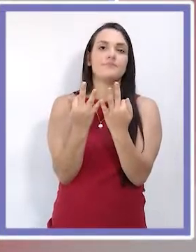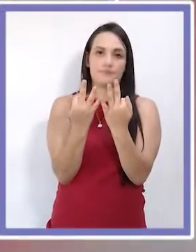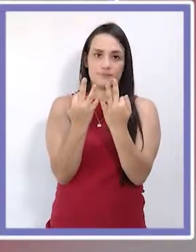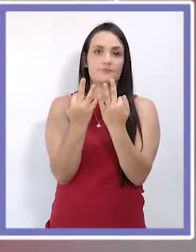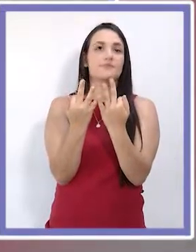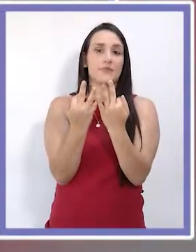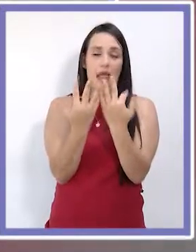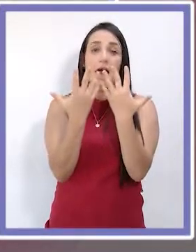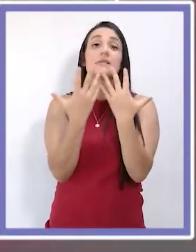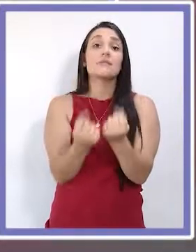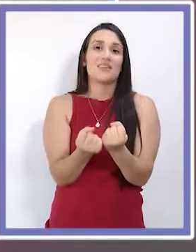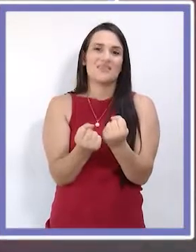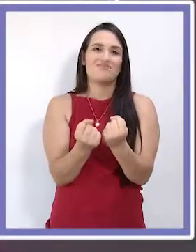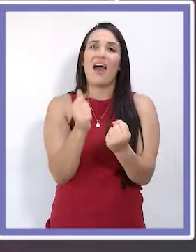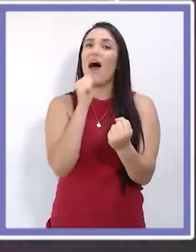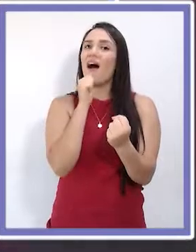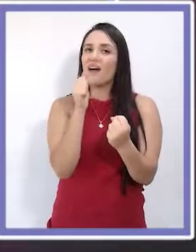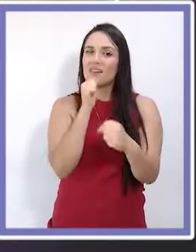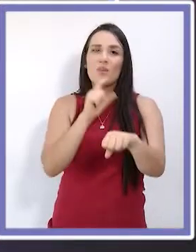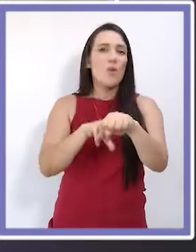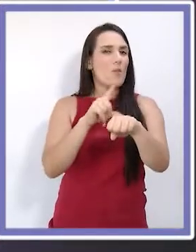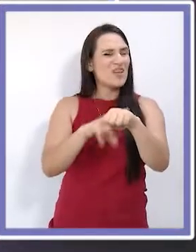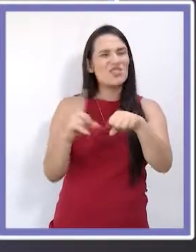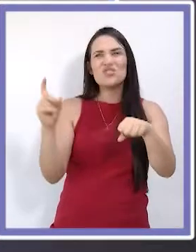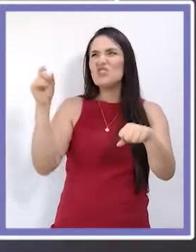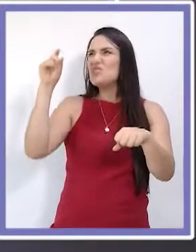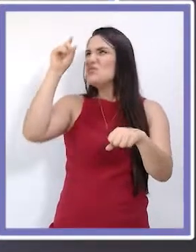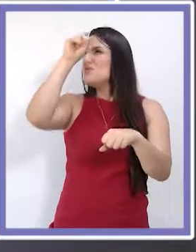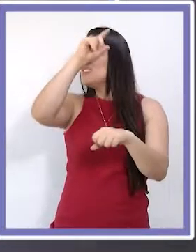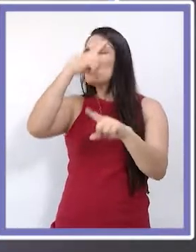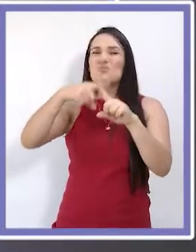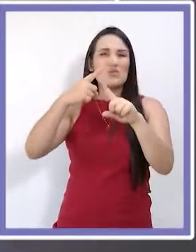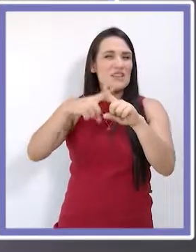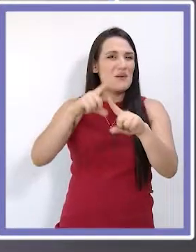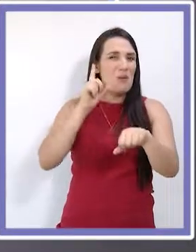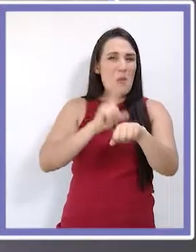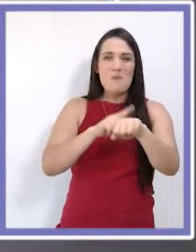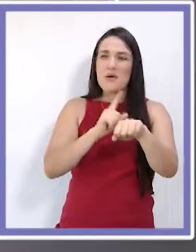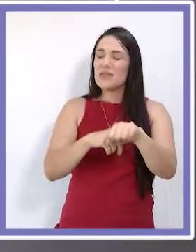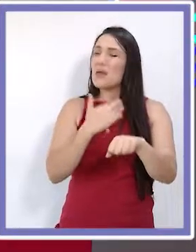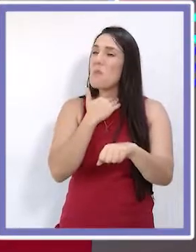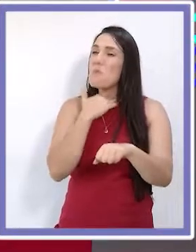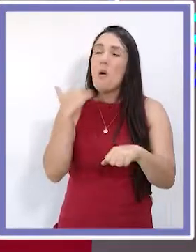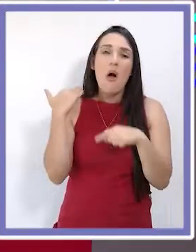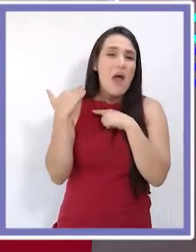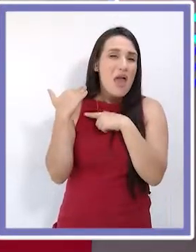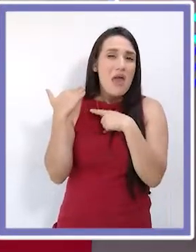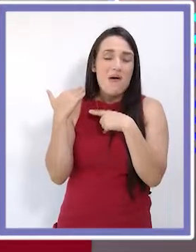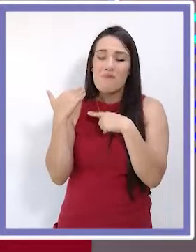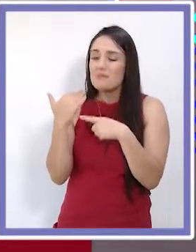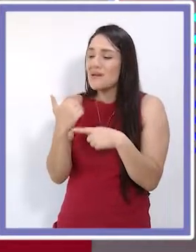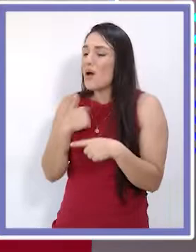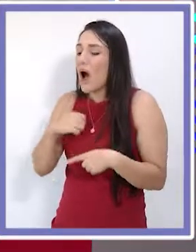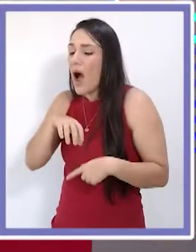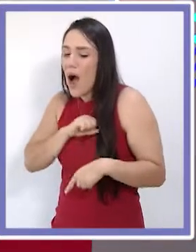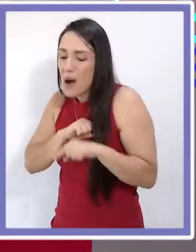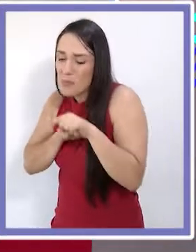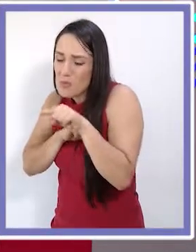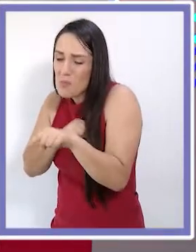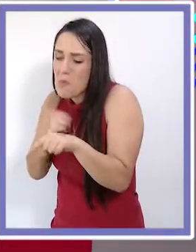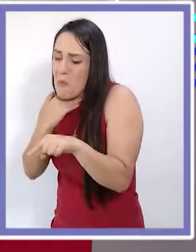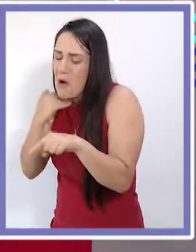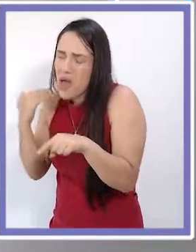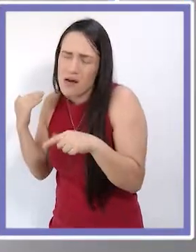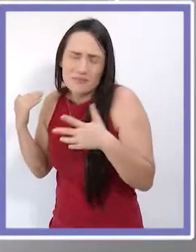sim naquele momento de tanta dor, né, que é o momento onde você perde um ente querido, né? Se não existisse o sim das famílias,